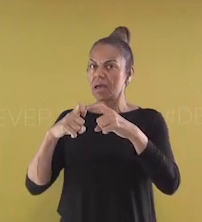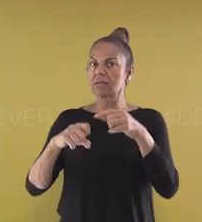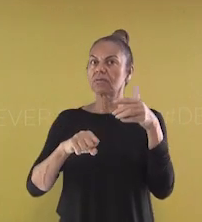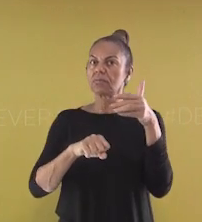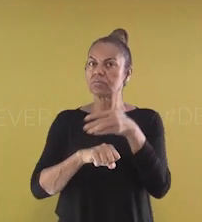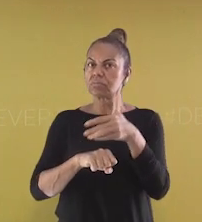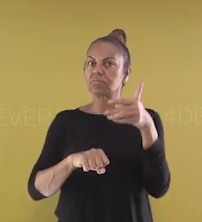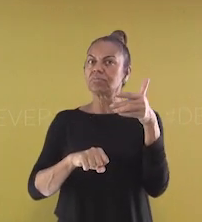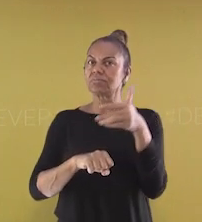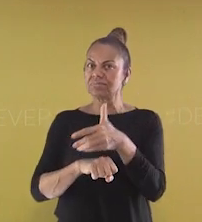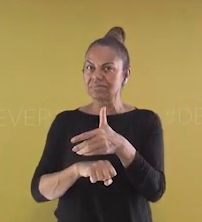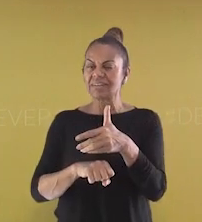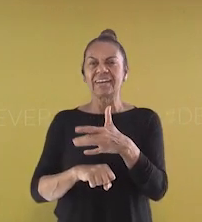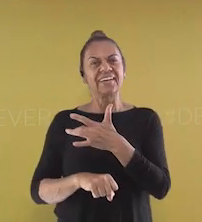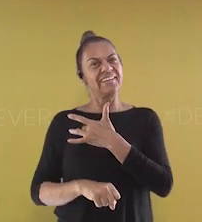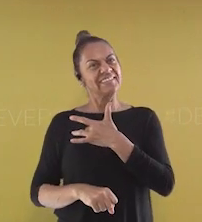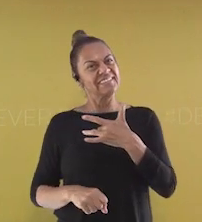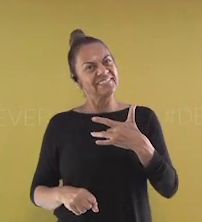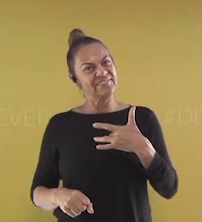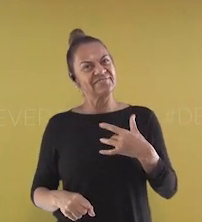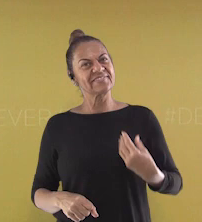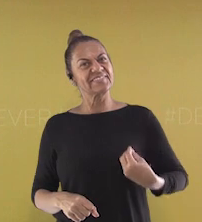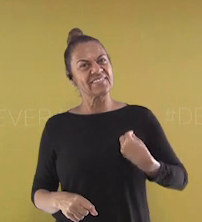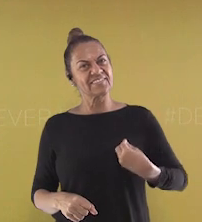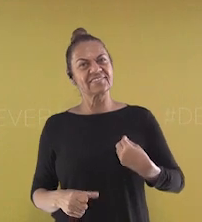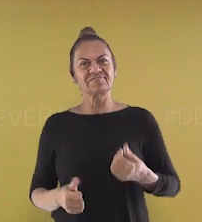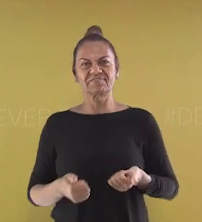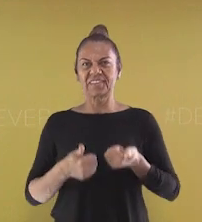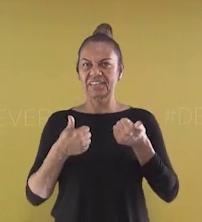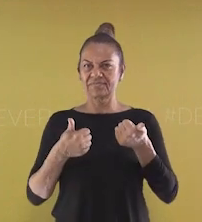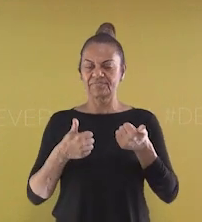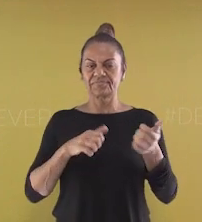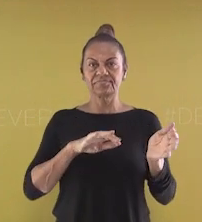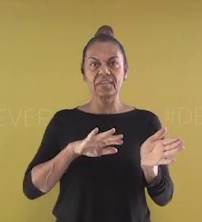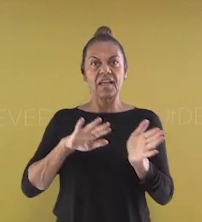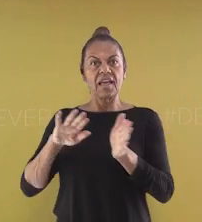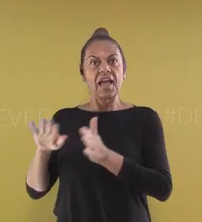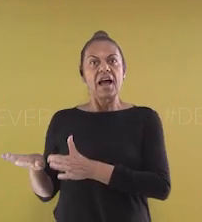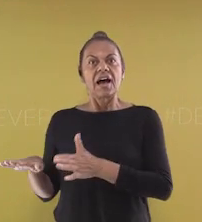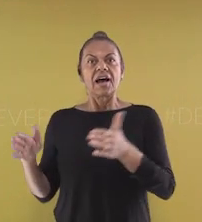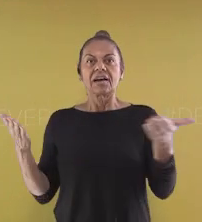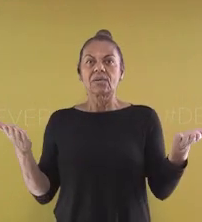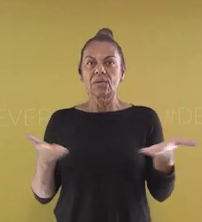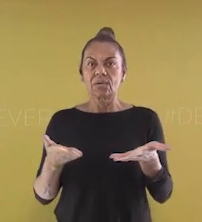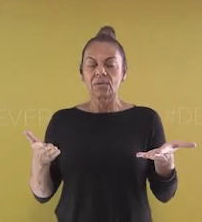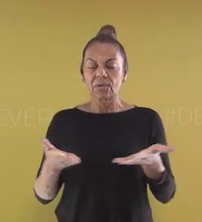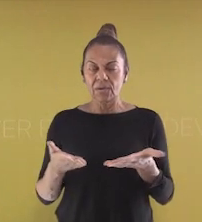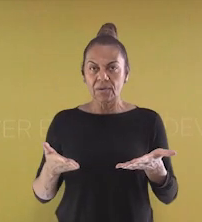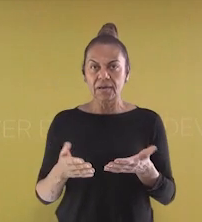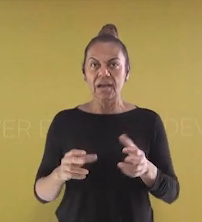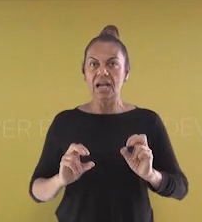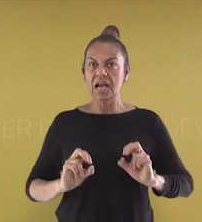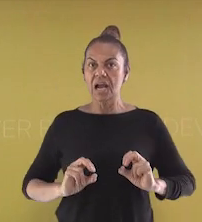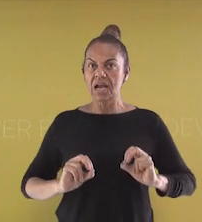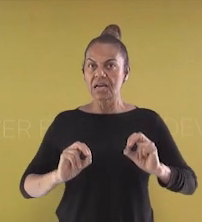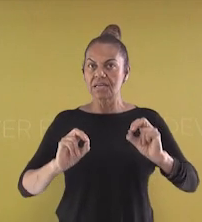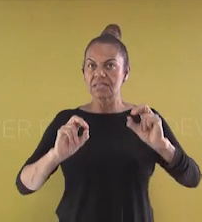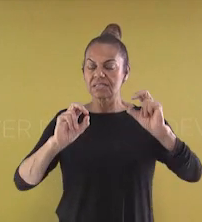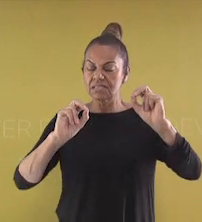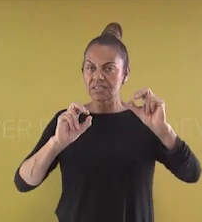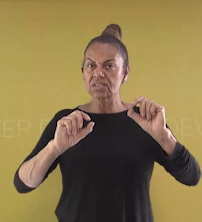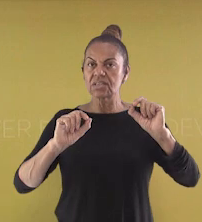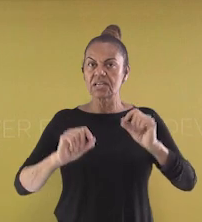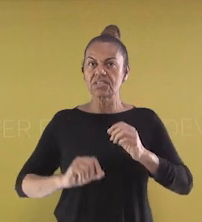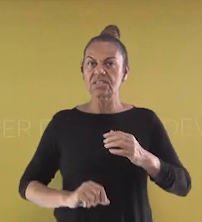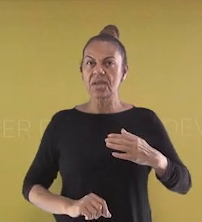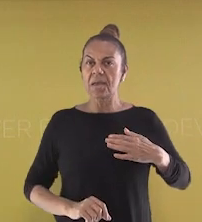atrapalhem vocês a cuidarem da sua saúde. Faça consultas periódicas ao médico e viva bem. Agora vamos falar